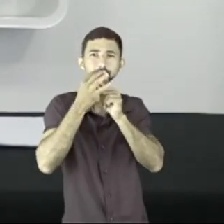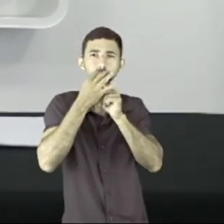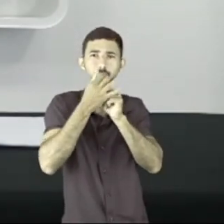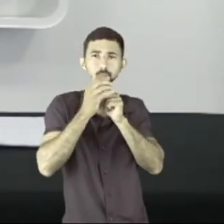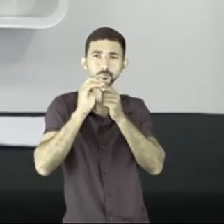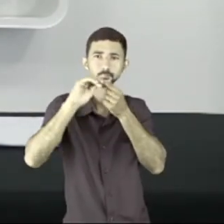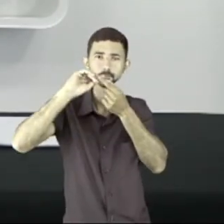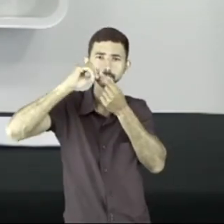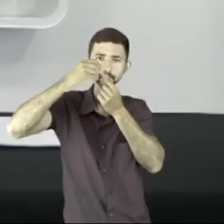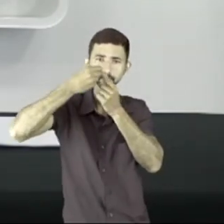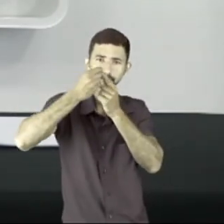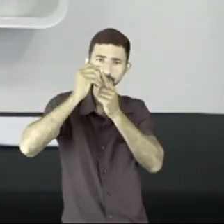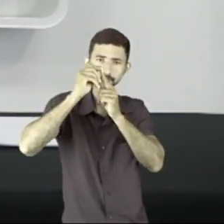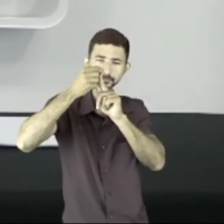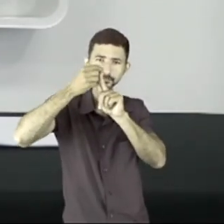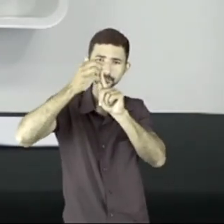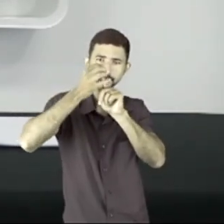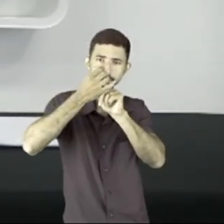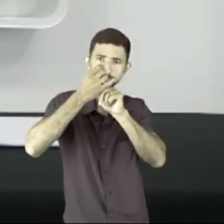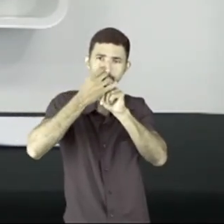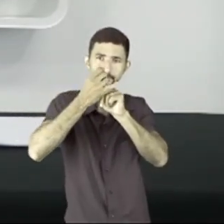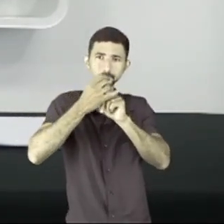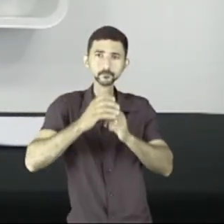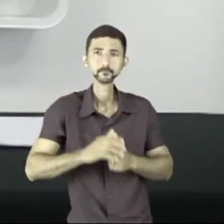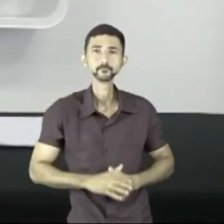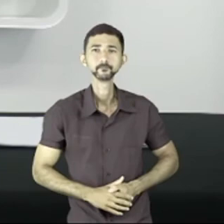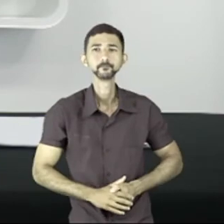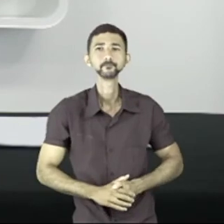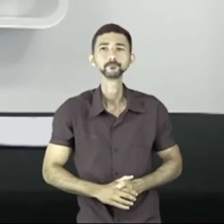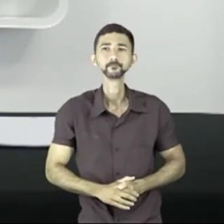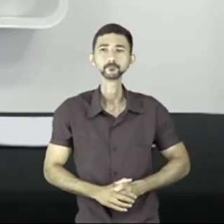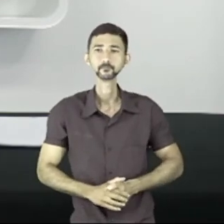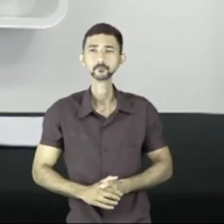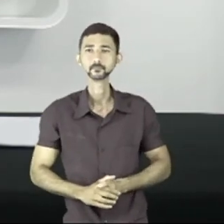você pode dobrar aqui na ponta.